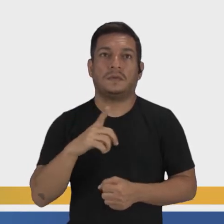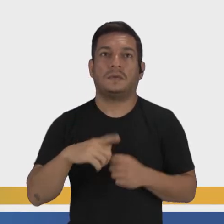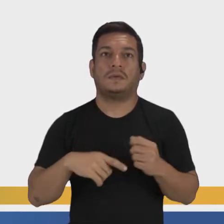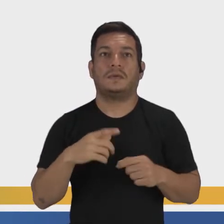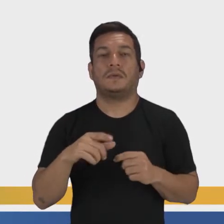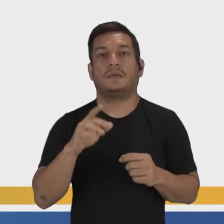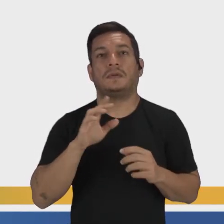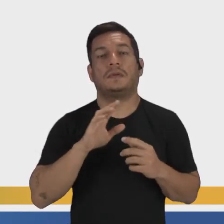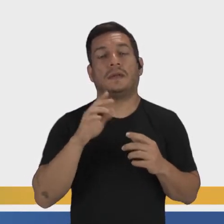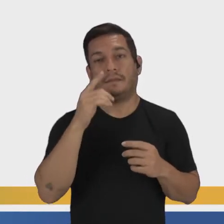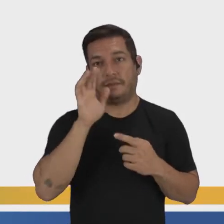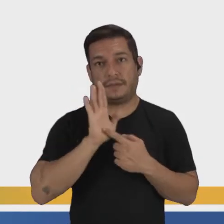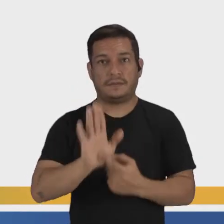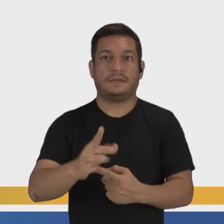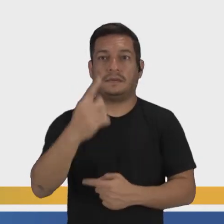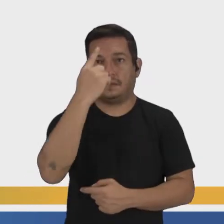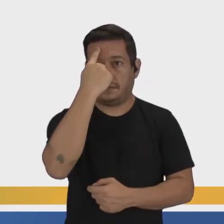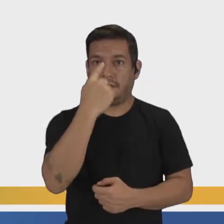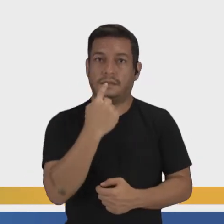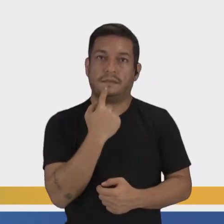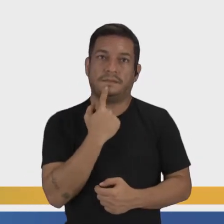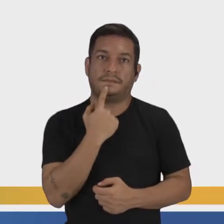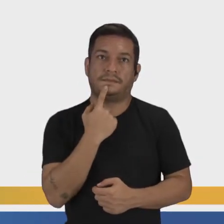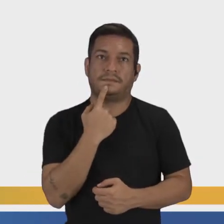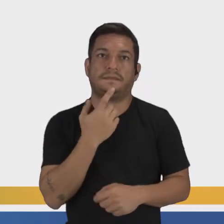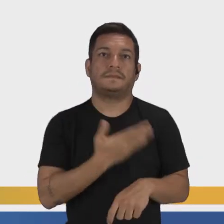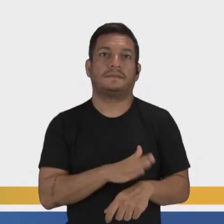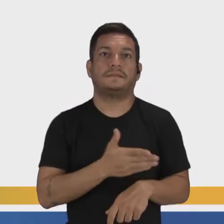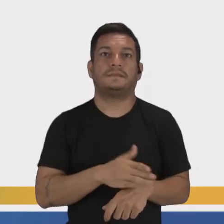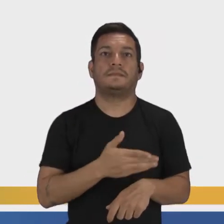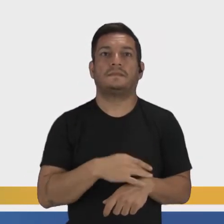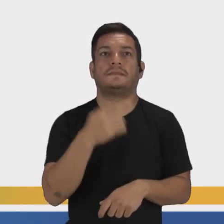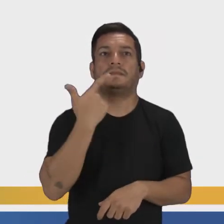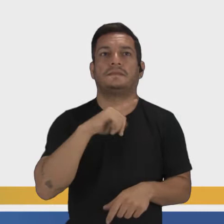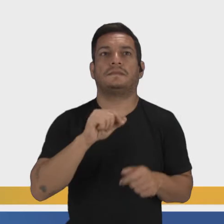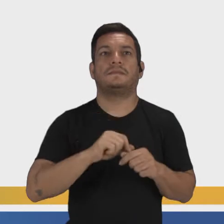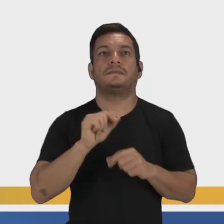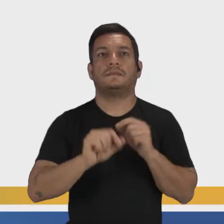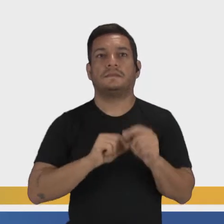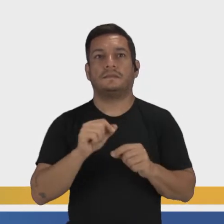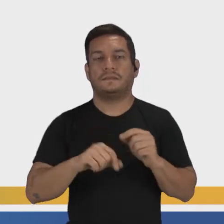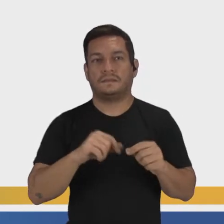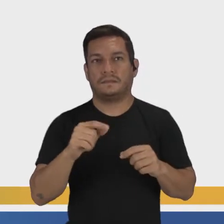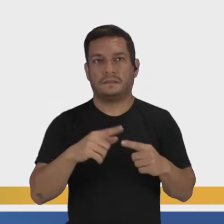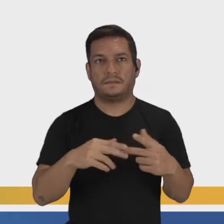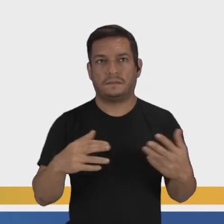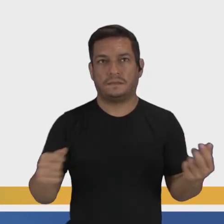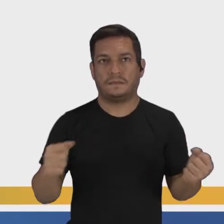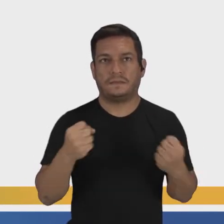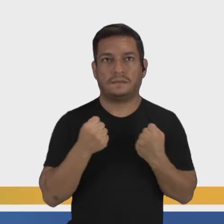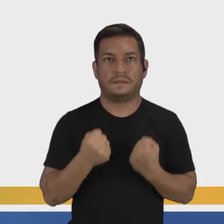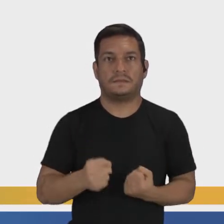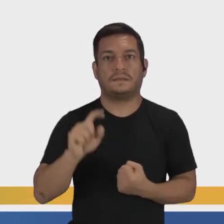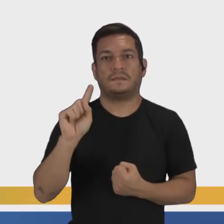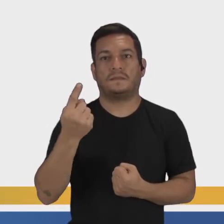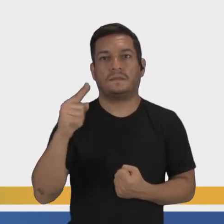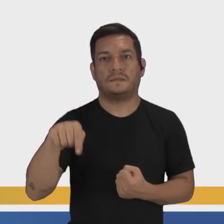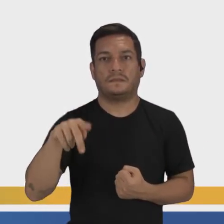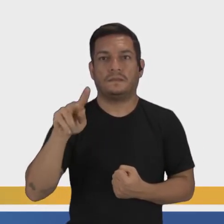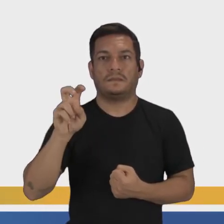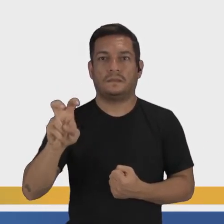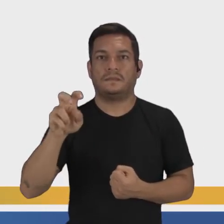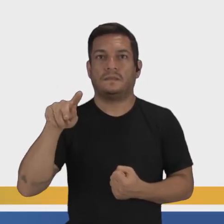sentido indicados na figura. Com essa prática, ele consegue fazer uma mercadoria de massa